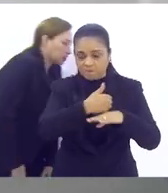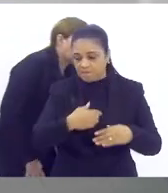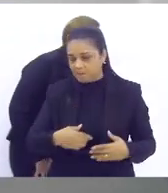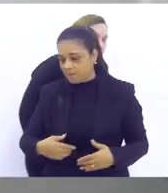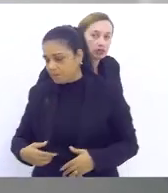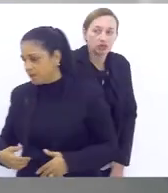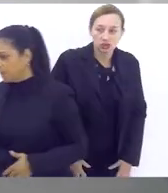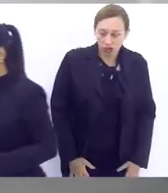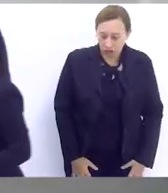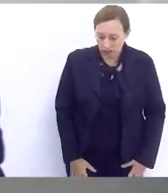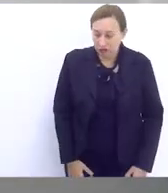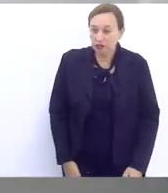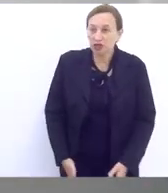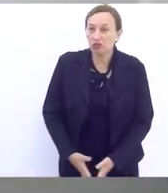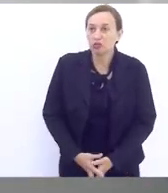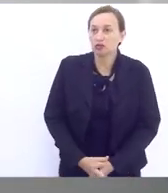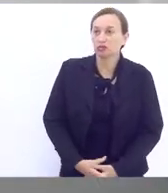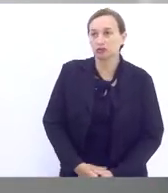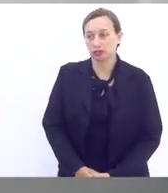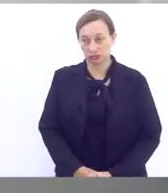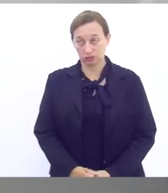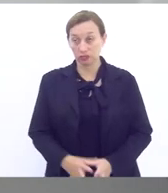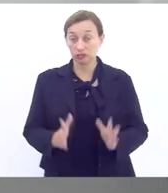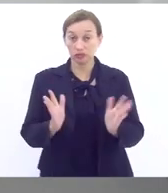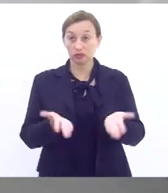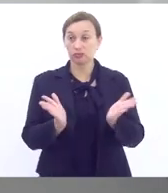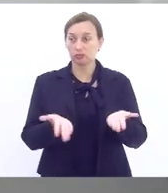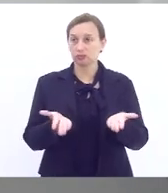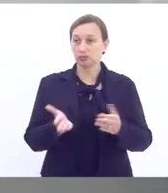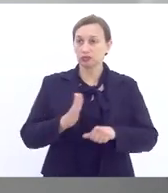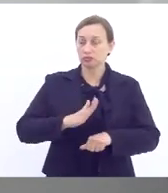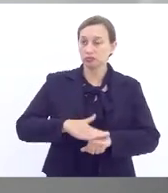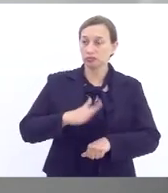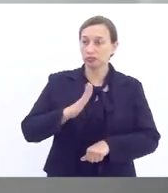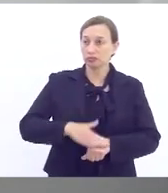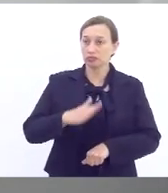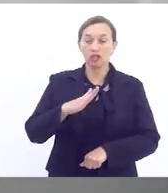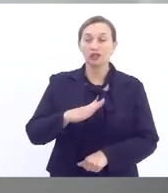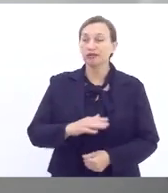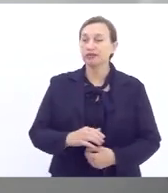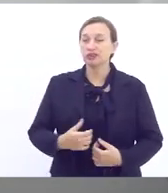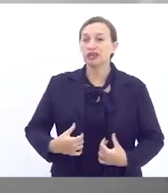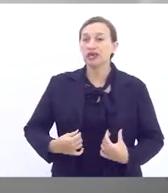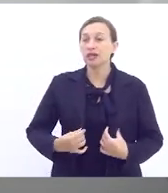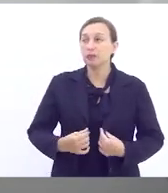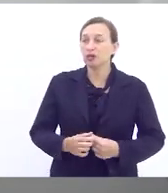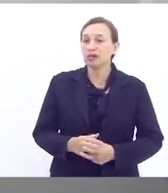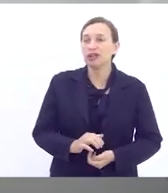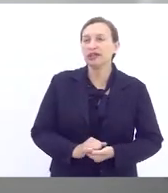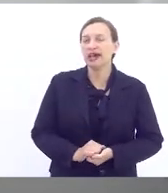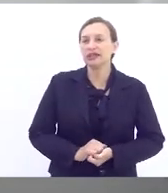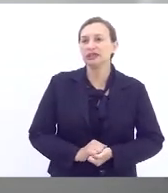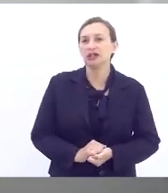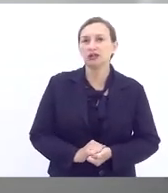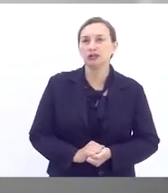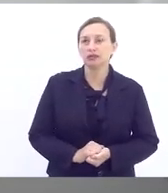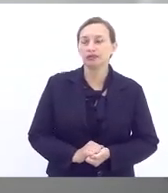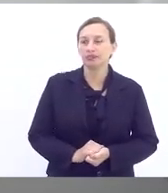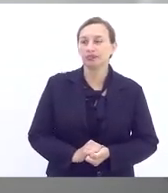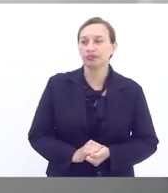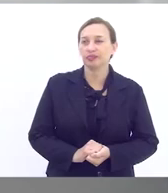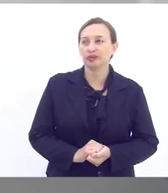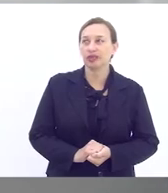razão mas eu acho que não acho que hoje cada vez mais me parece que as pessoas vão tão entendendo a importância